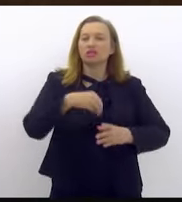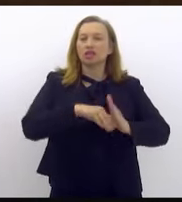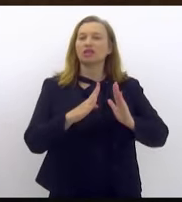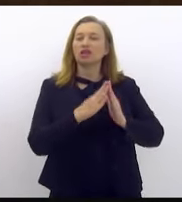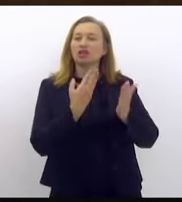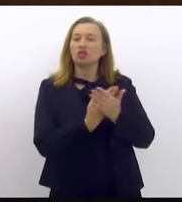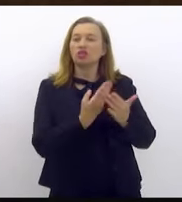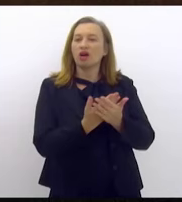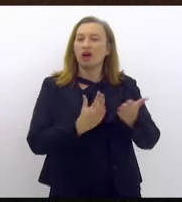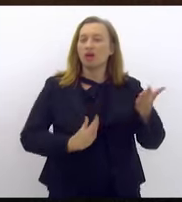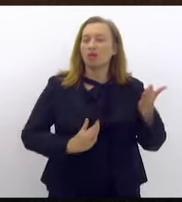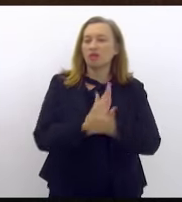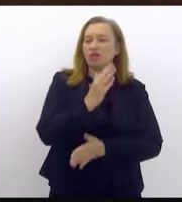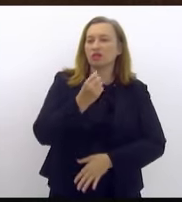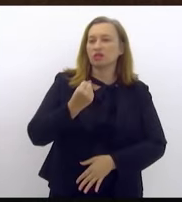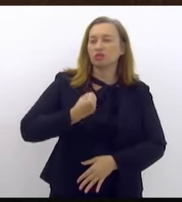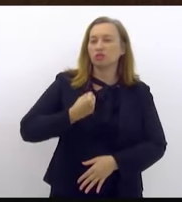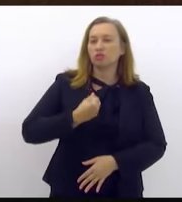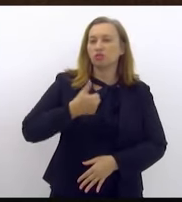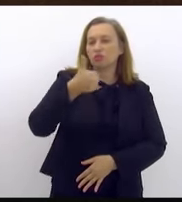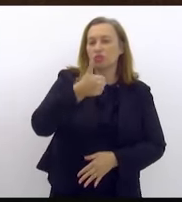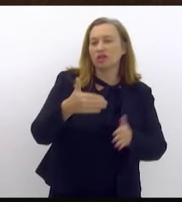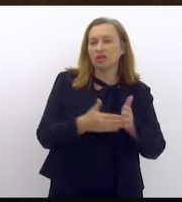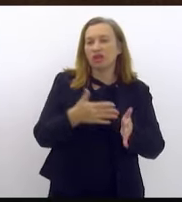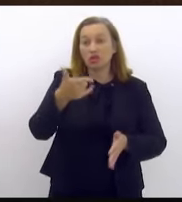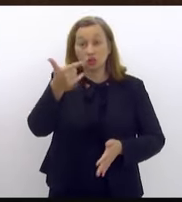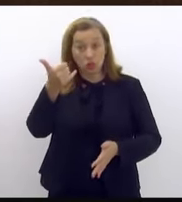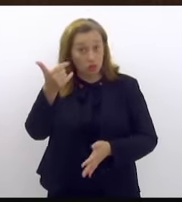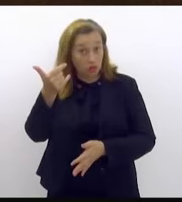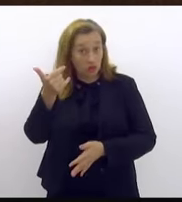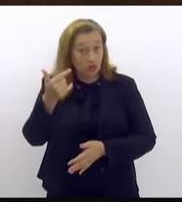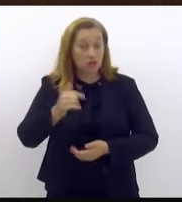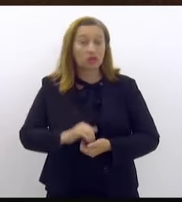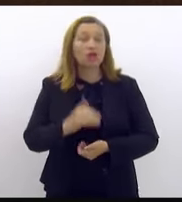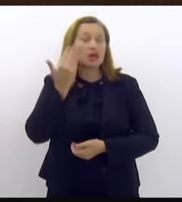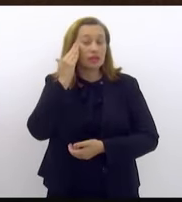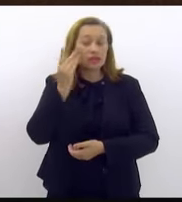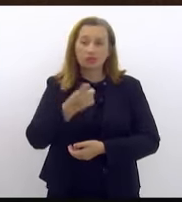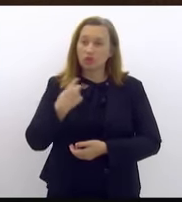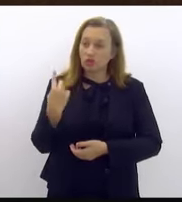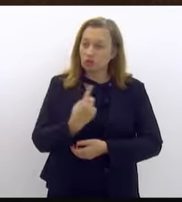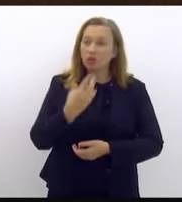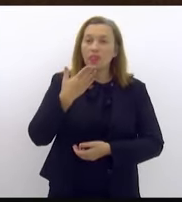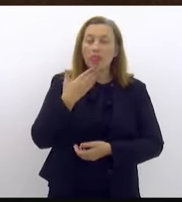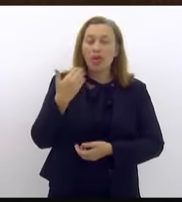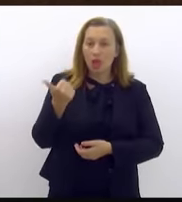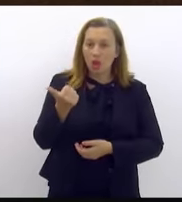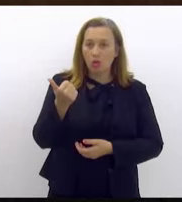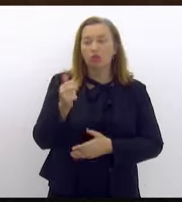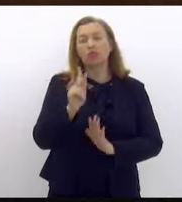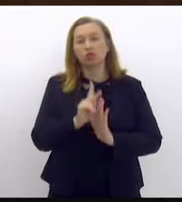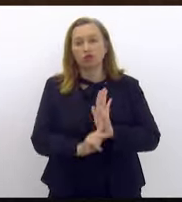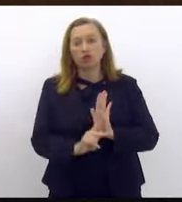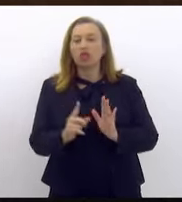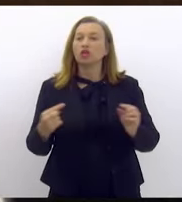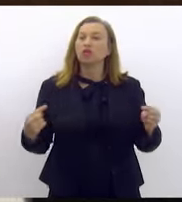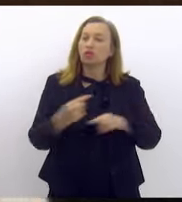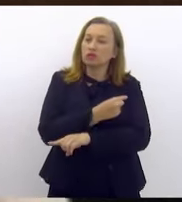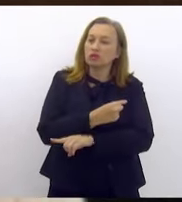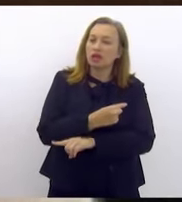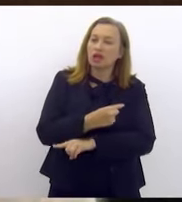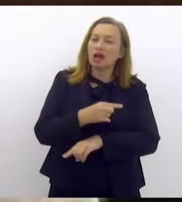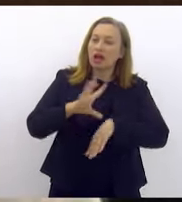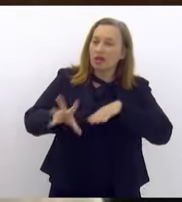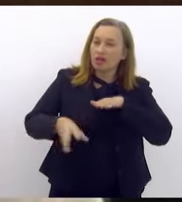às emendas de número 1 a 12, pois estas, no nosso entendimento, melhoram o projeto, e somos contrários à